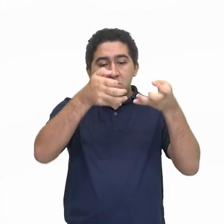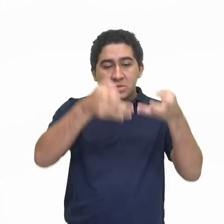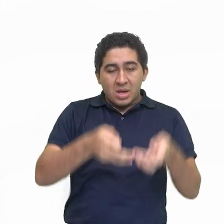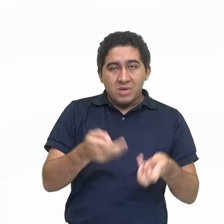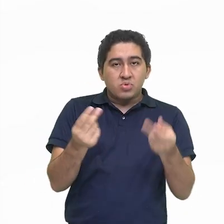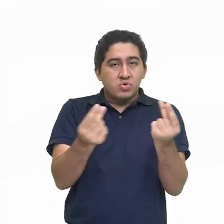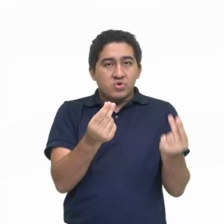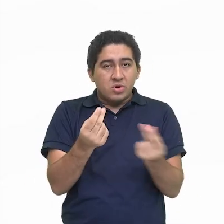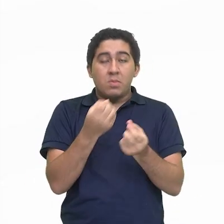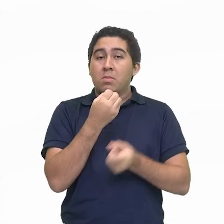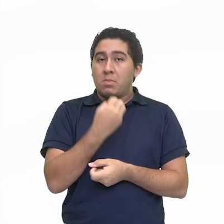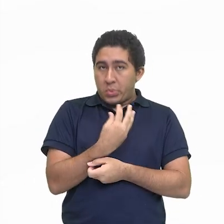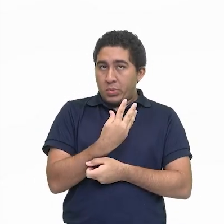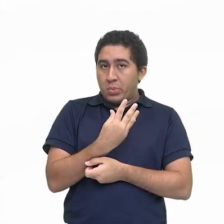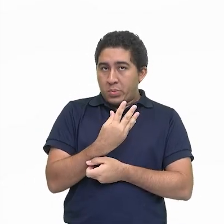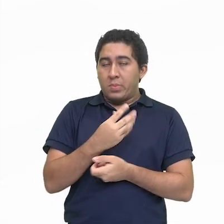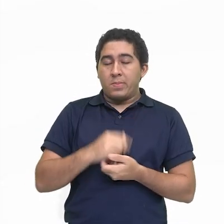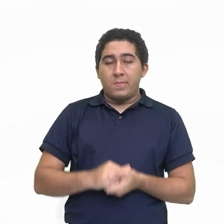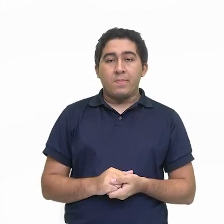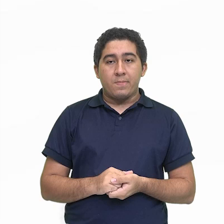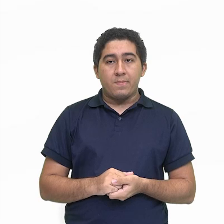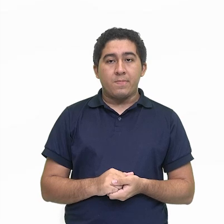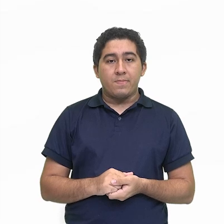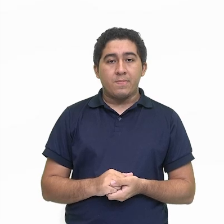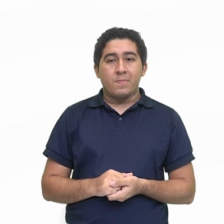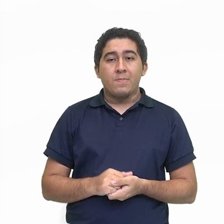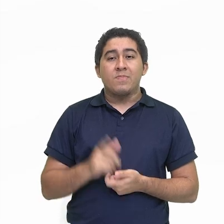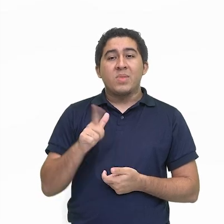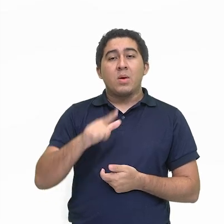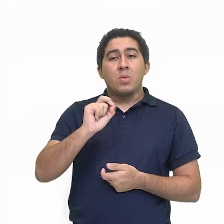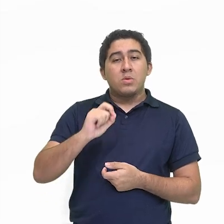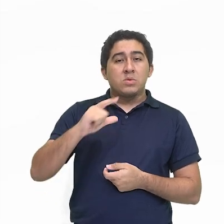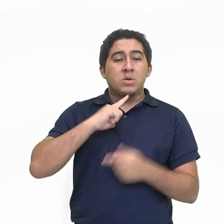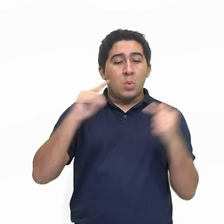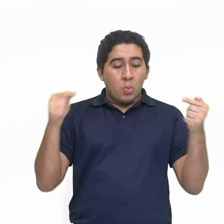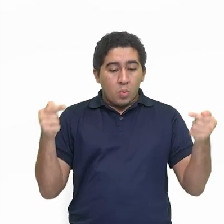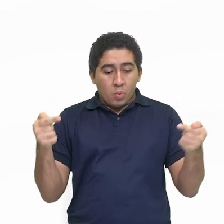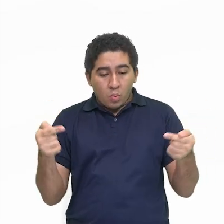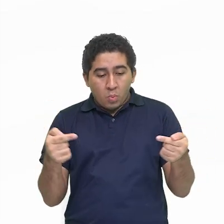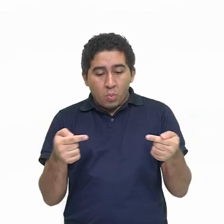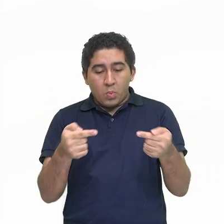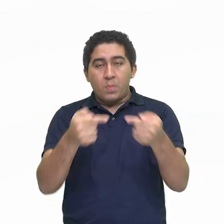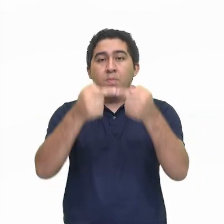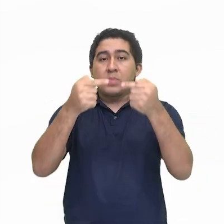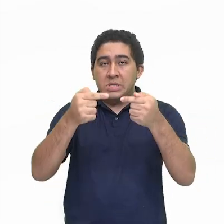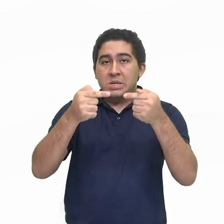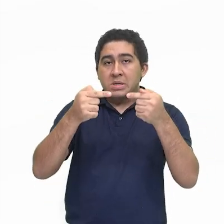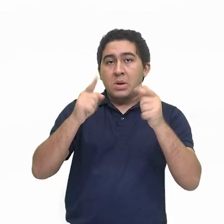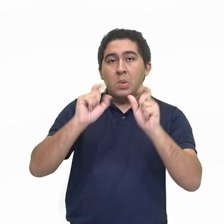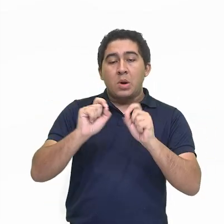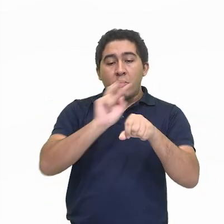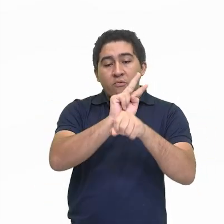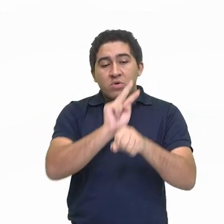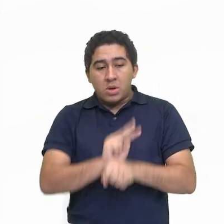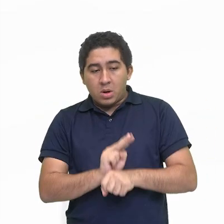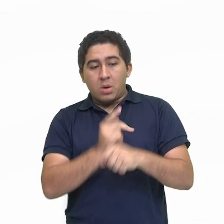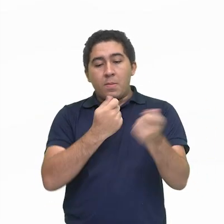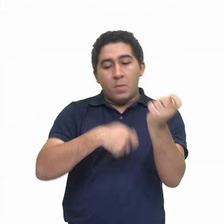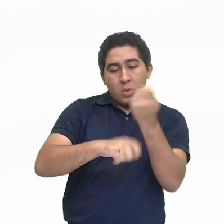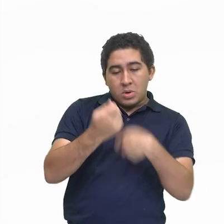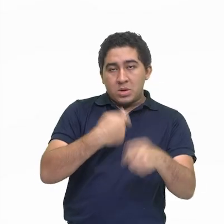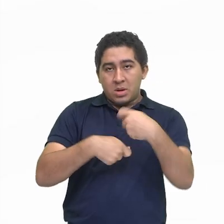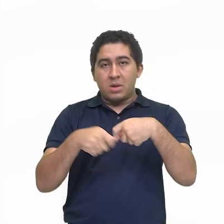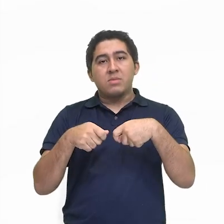forma duradoura. Foi o que eu falei para vocês, né, na questão da combinação ali, né, fiscal e monetária.